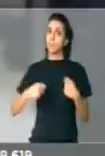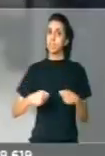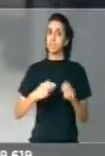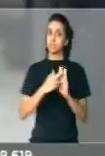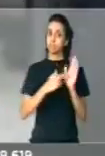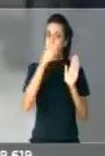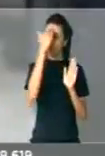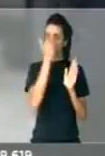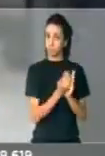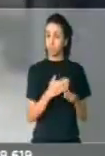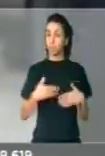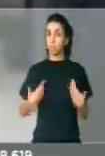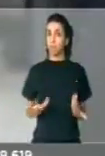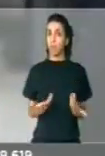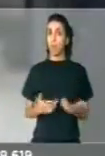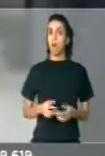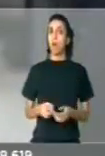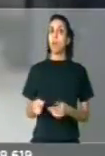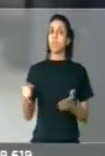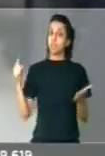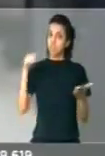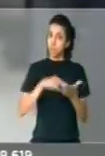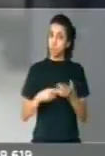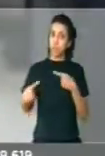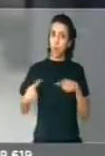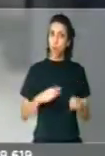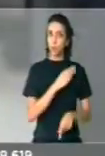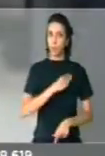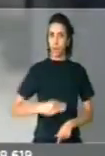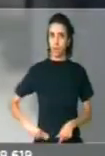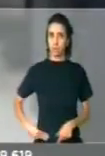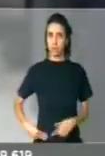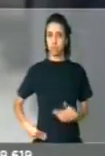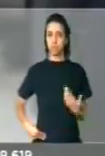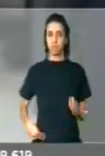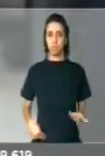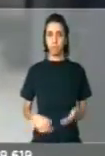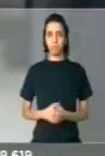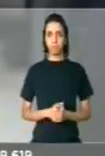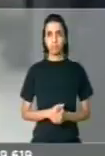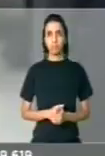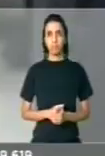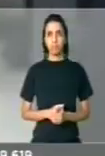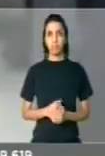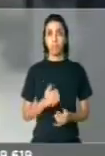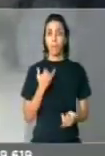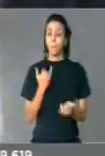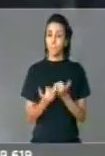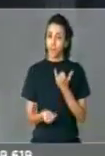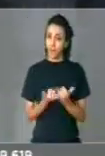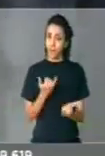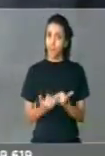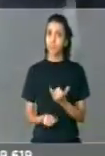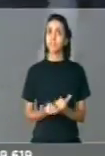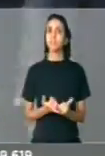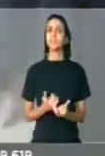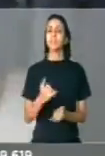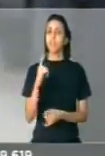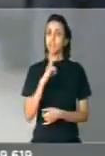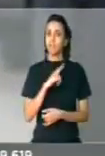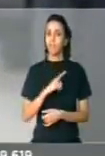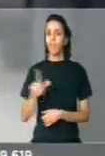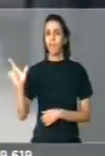faz mais uma denúncia contra o ministro. Há plágio de obras de juristas